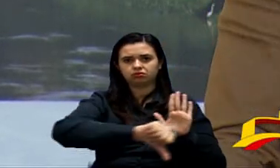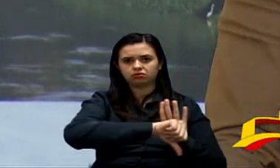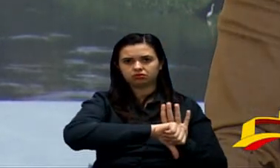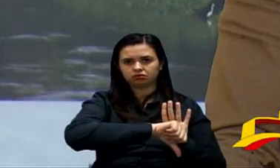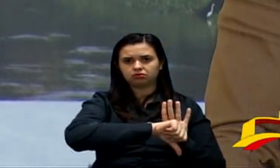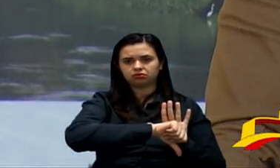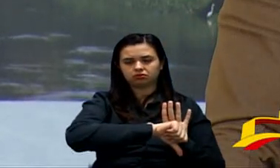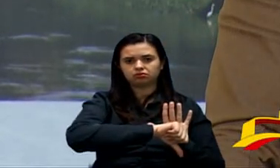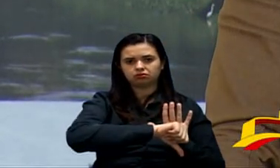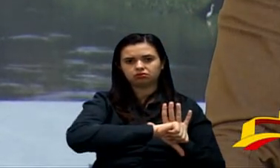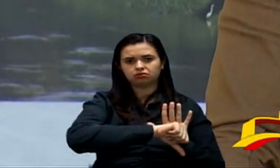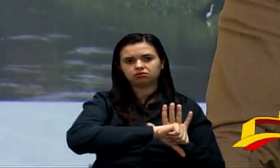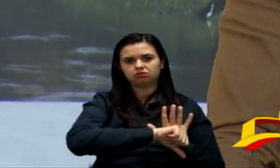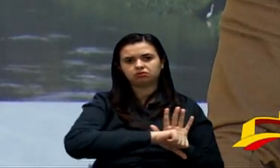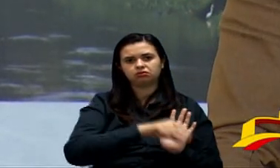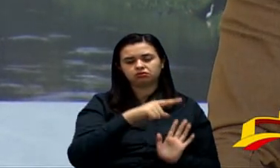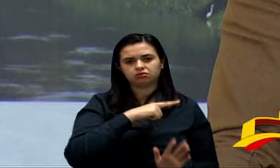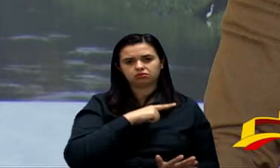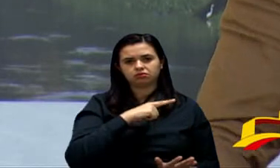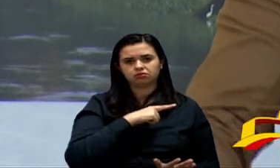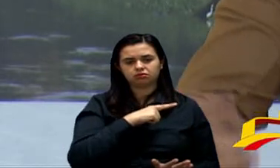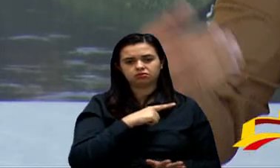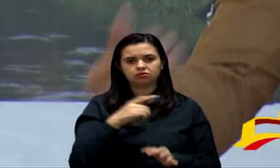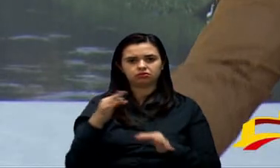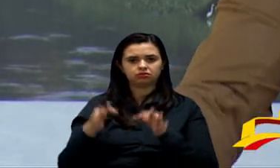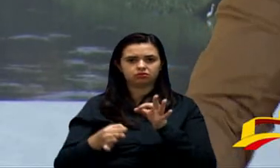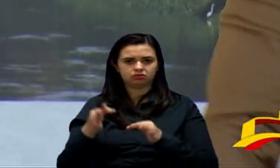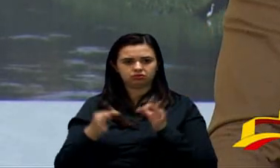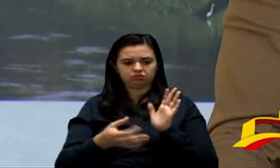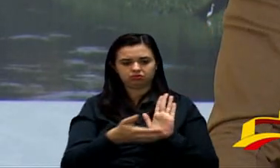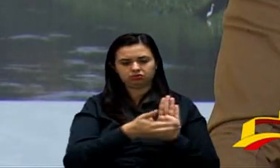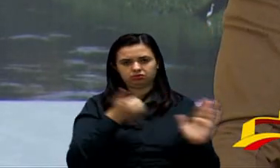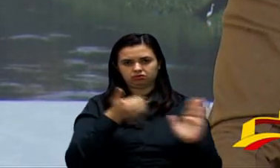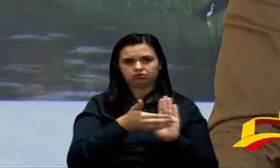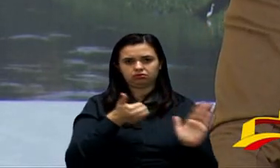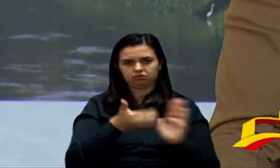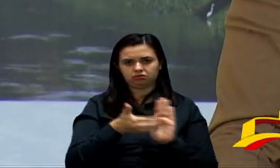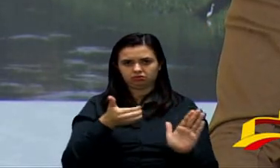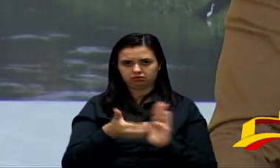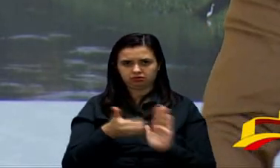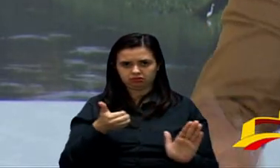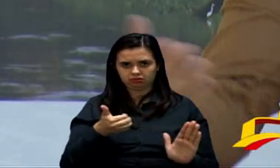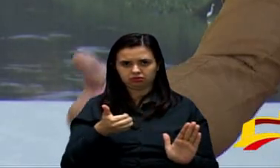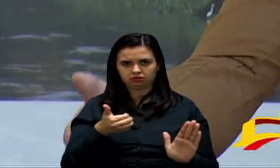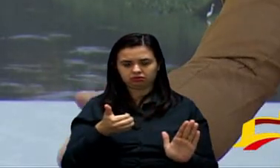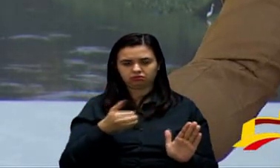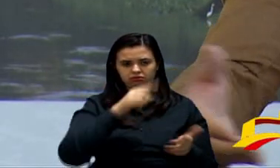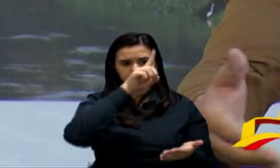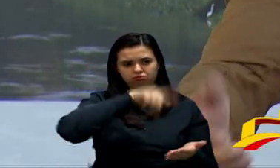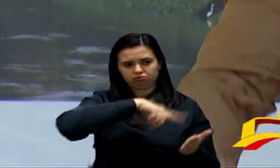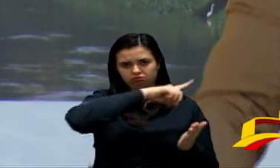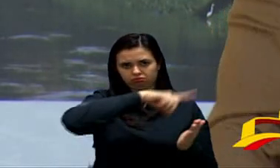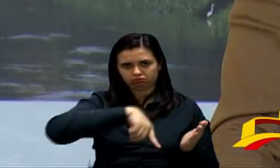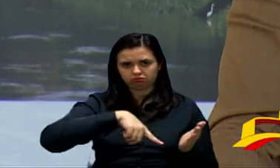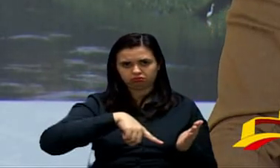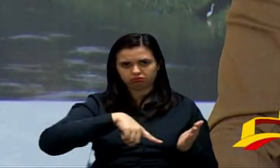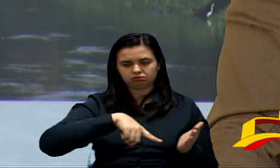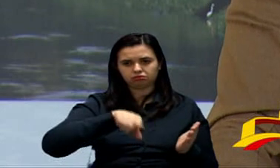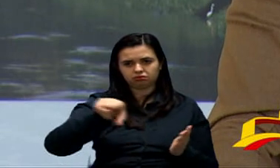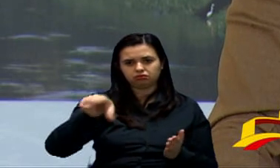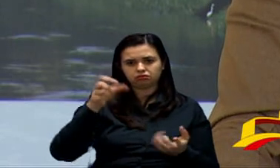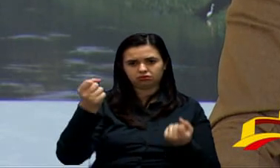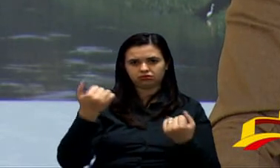alegações criminais, tenham sido extintas pela justiça, tenham sido anuladas, que é o termo que a